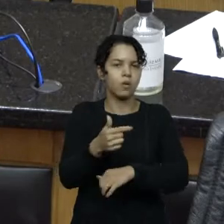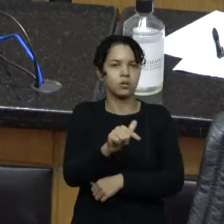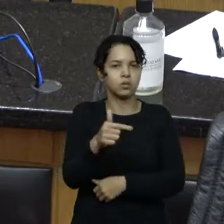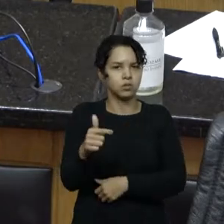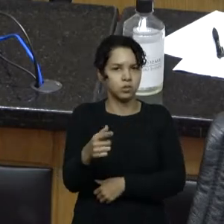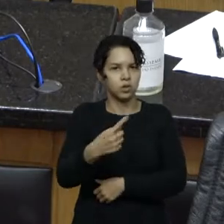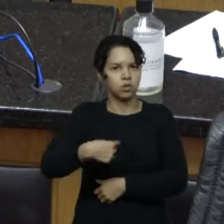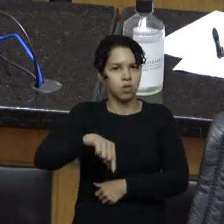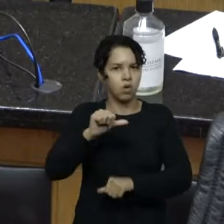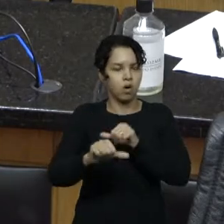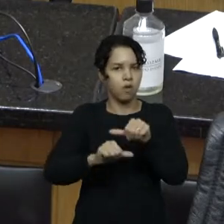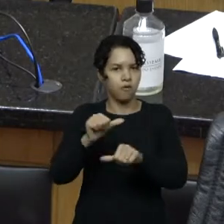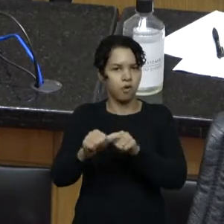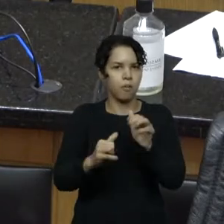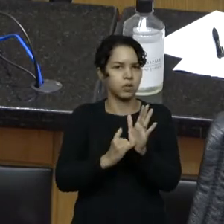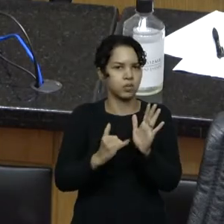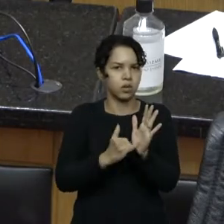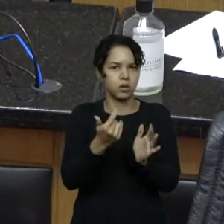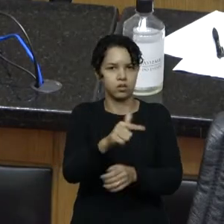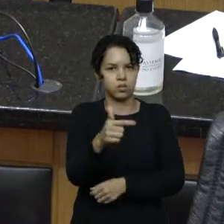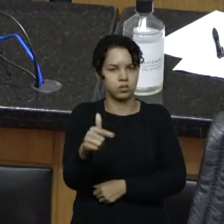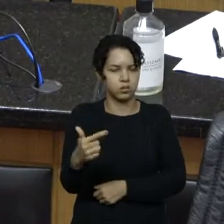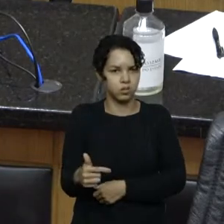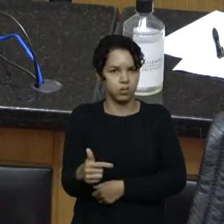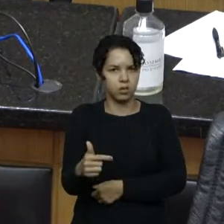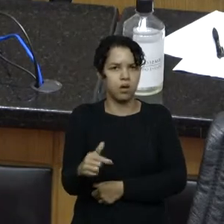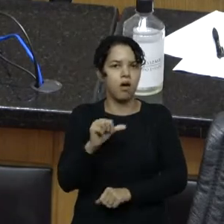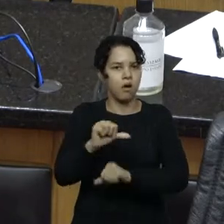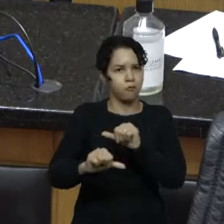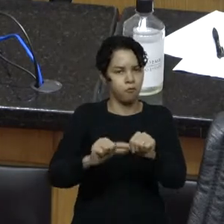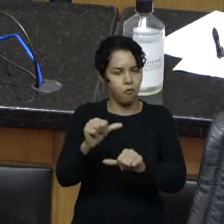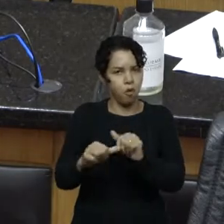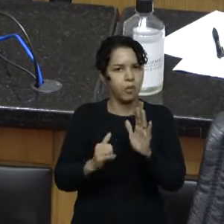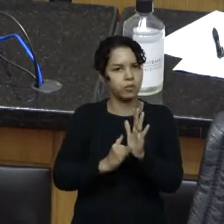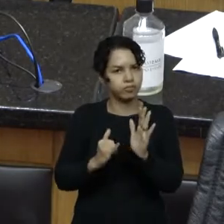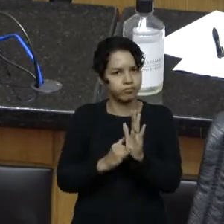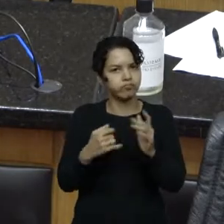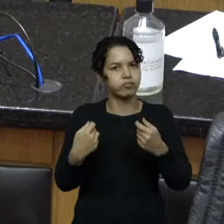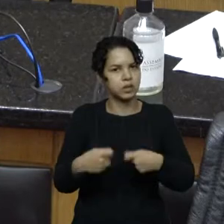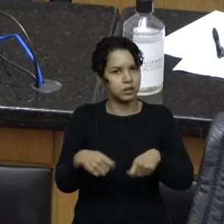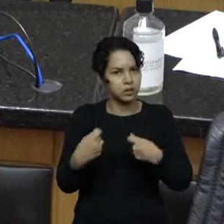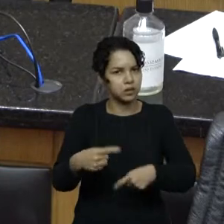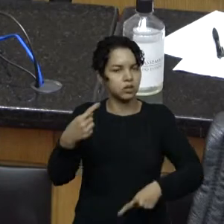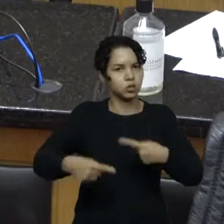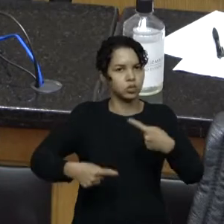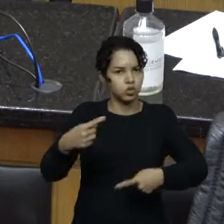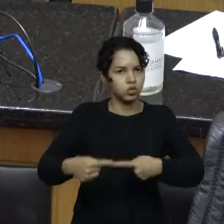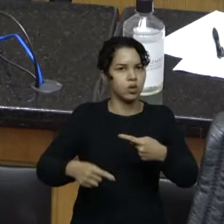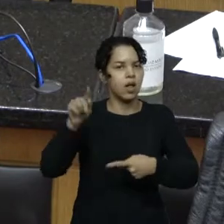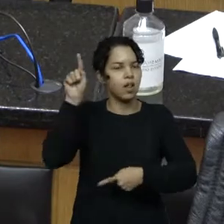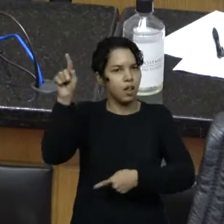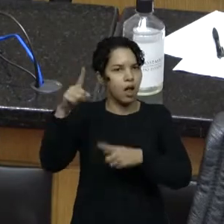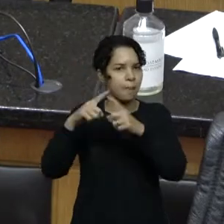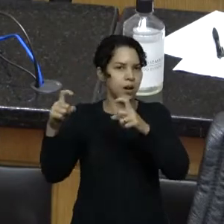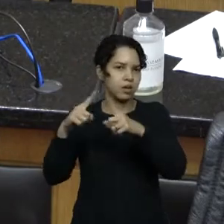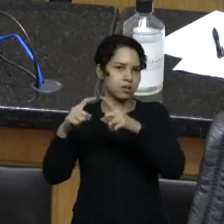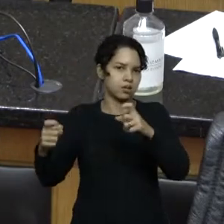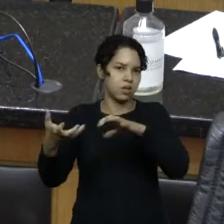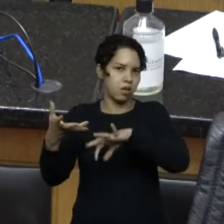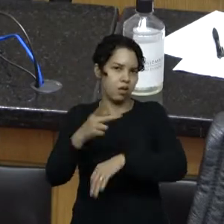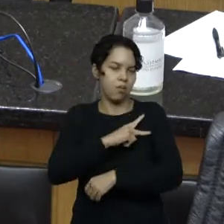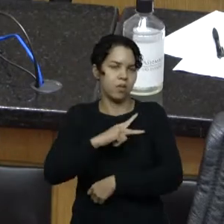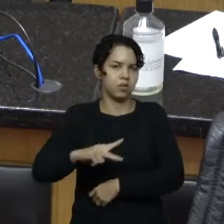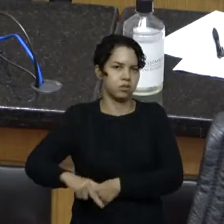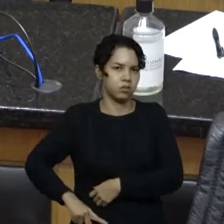merecida reforma tributária a reforma tributária que tem que ser pautada no Congresso Nacional pelo presidente da